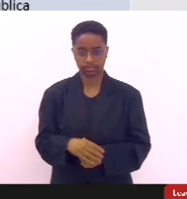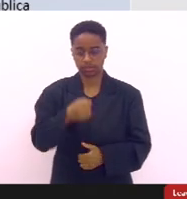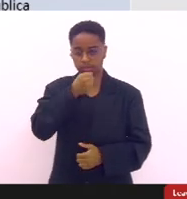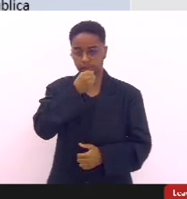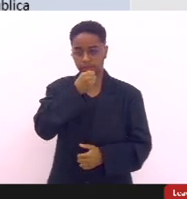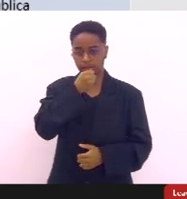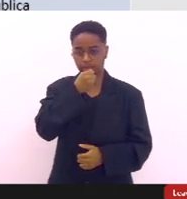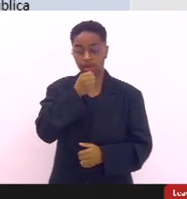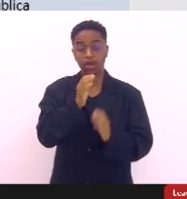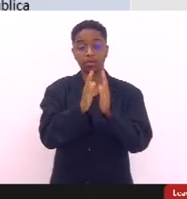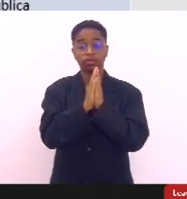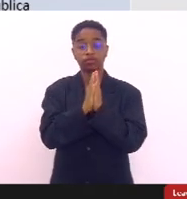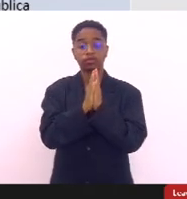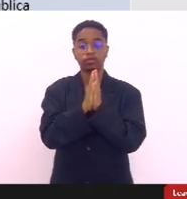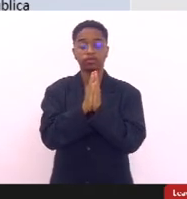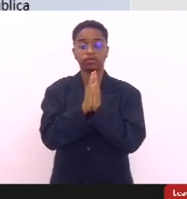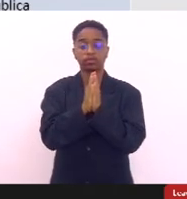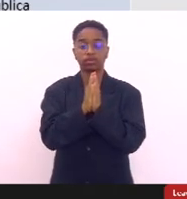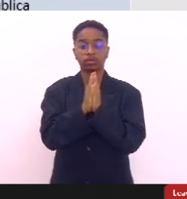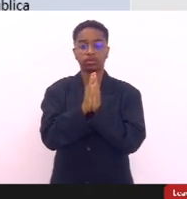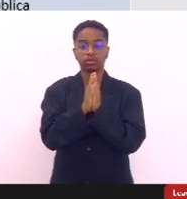Por favor.